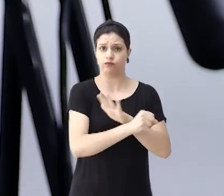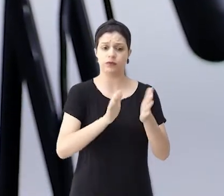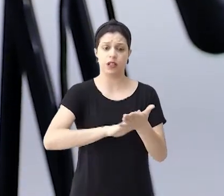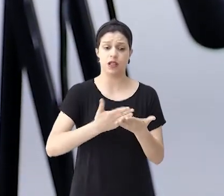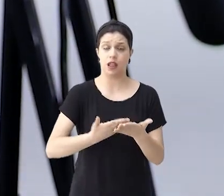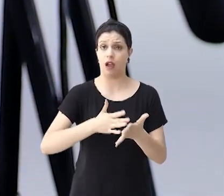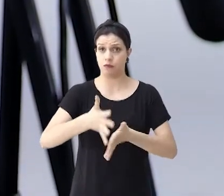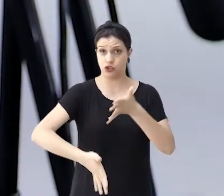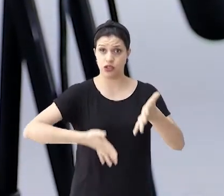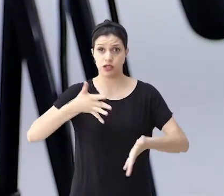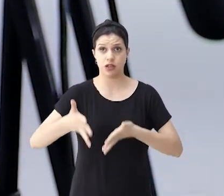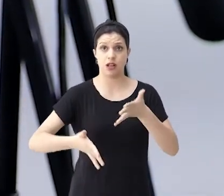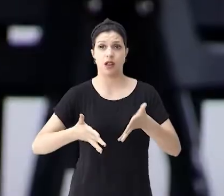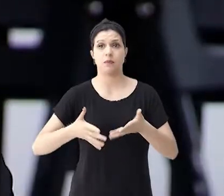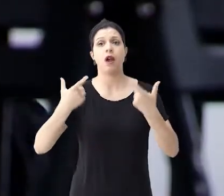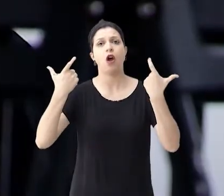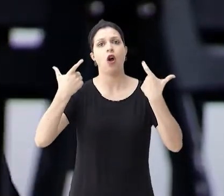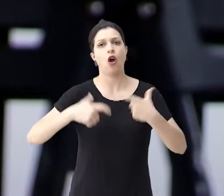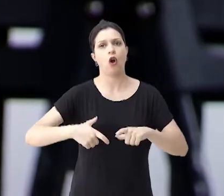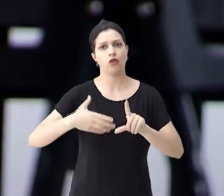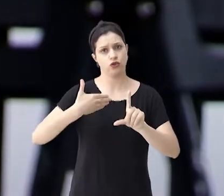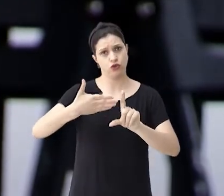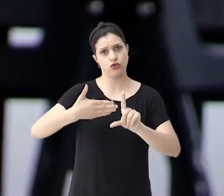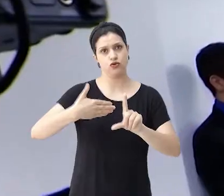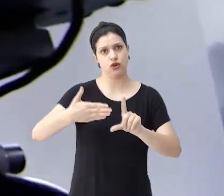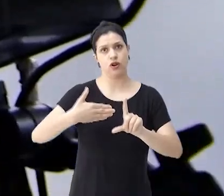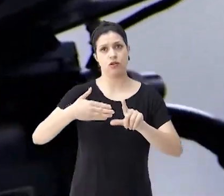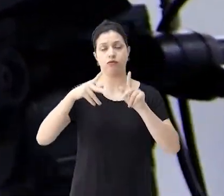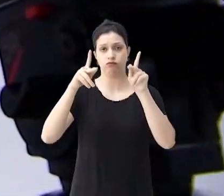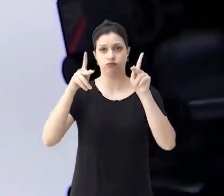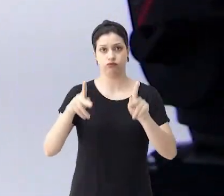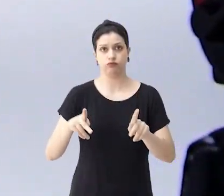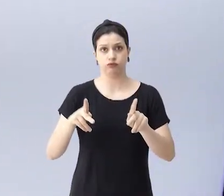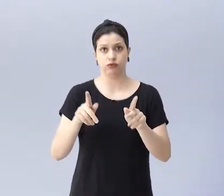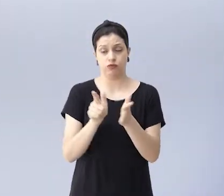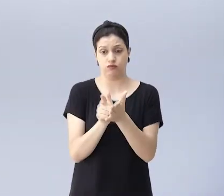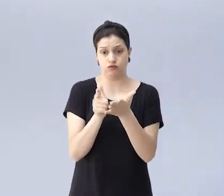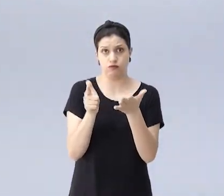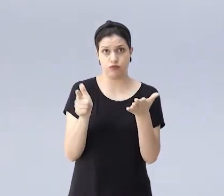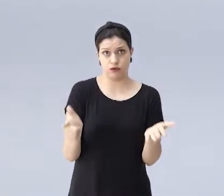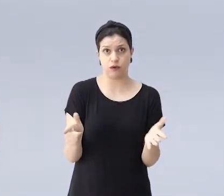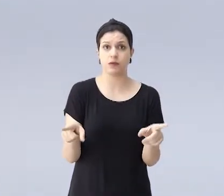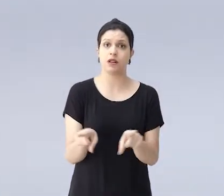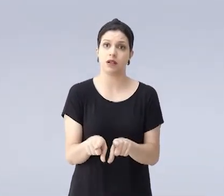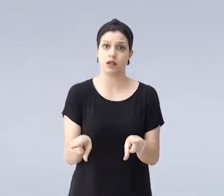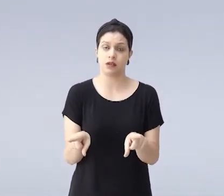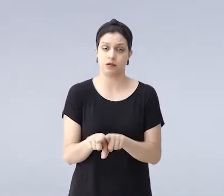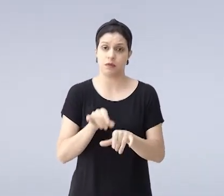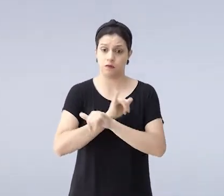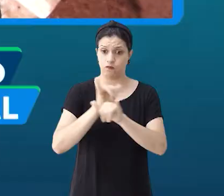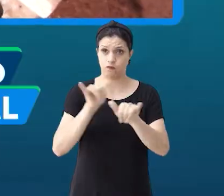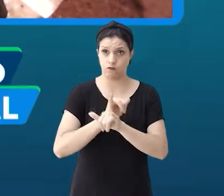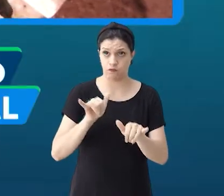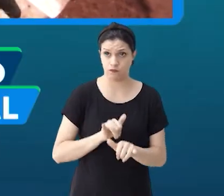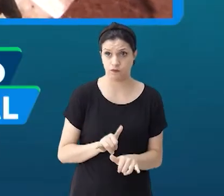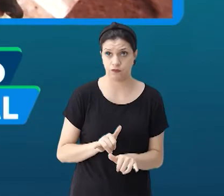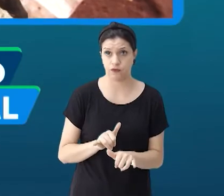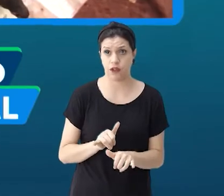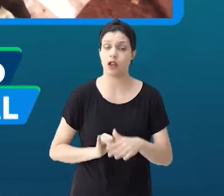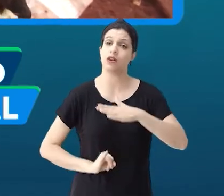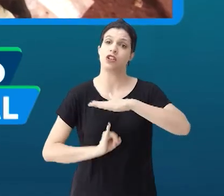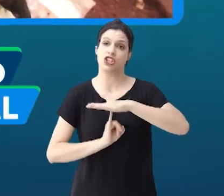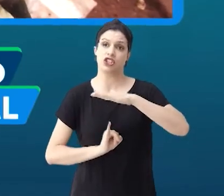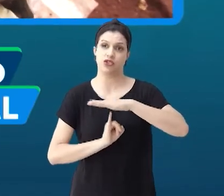de intérprete de língua brasileira de sinais, Libras, nos telejornais da rede pública de televisão, nas